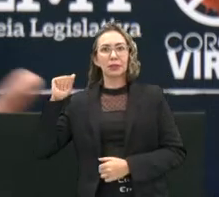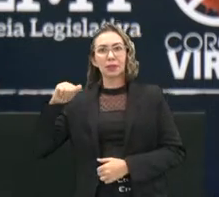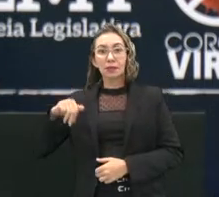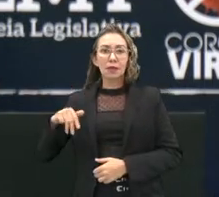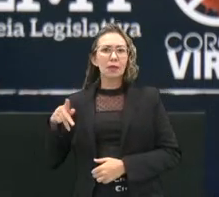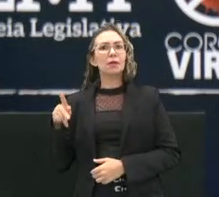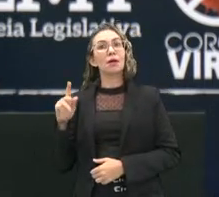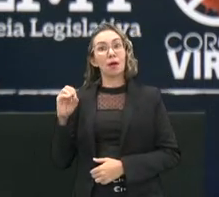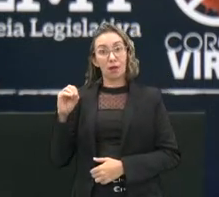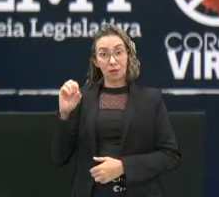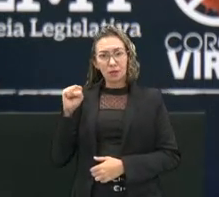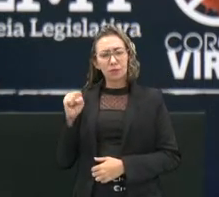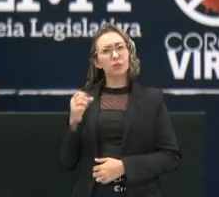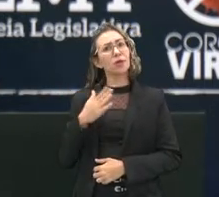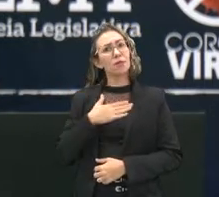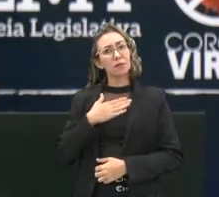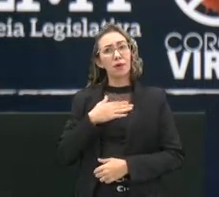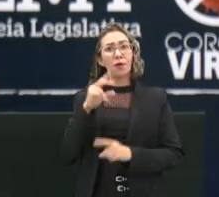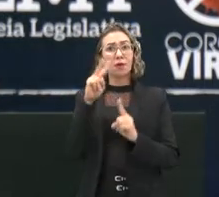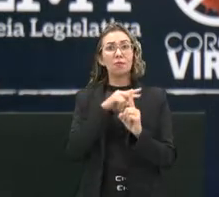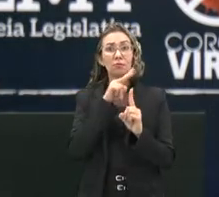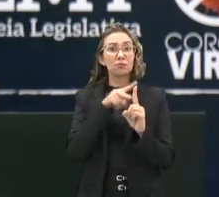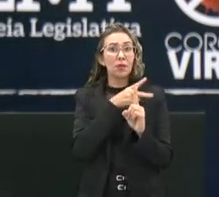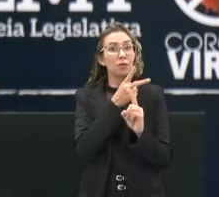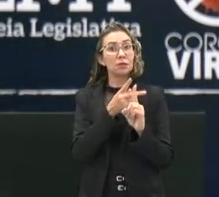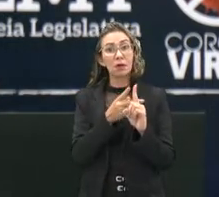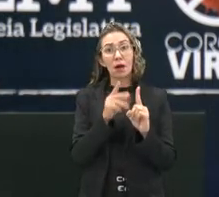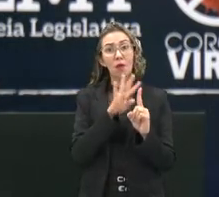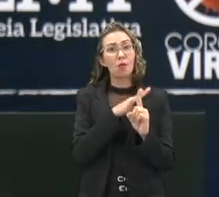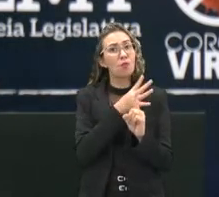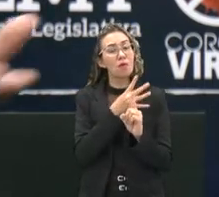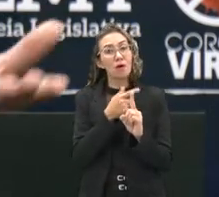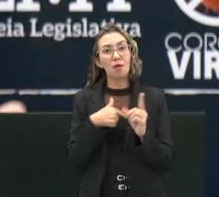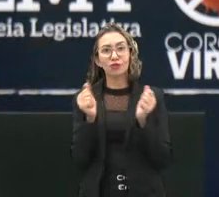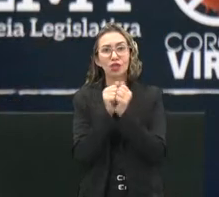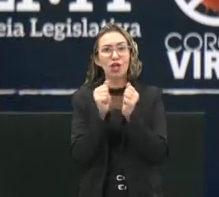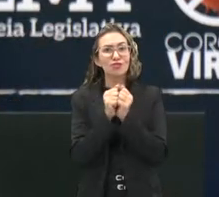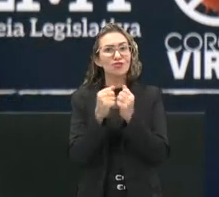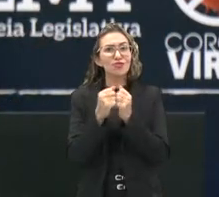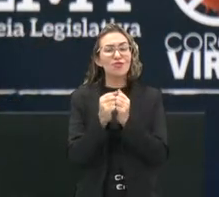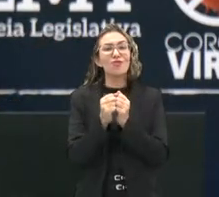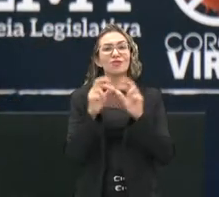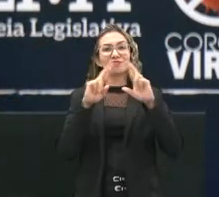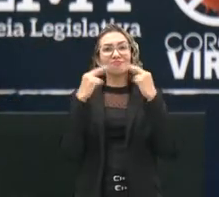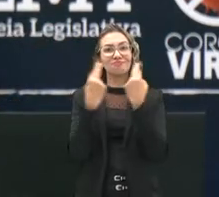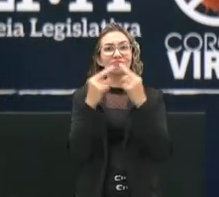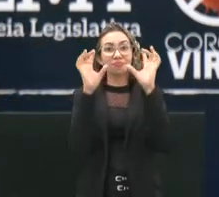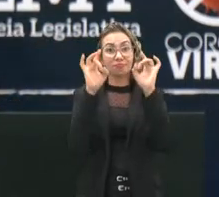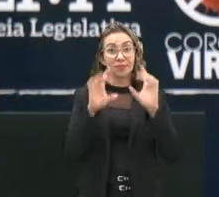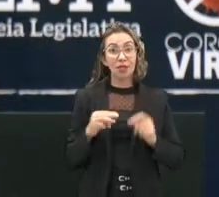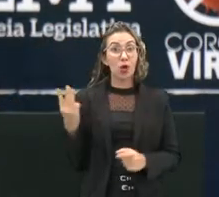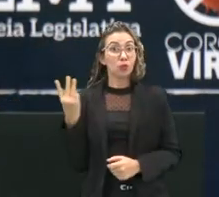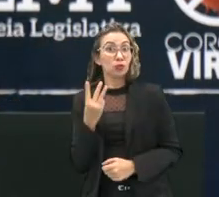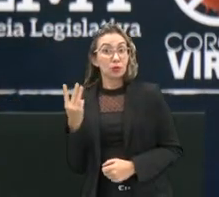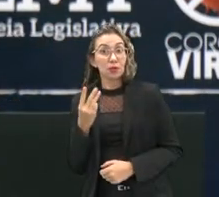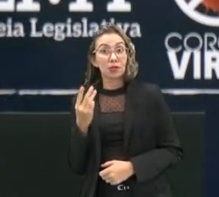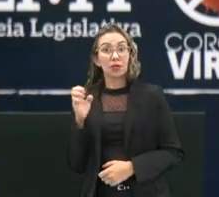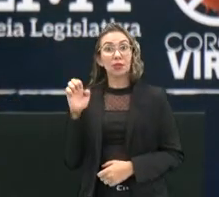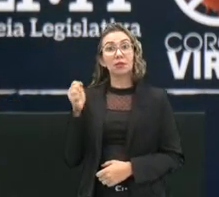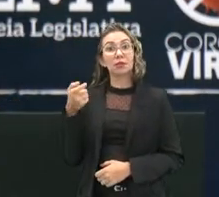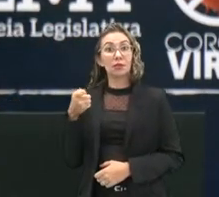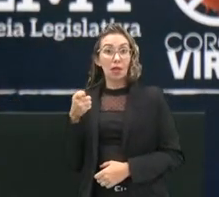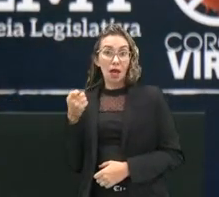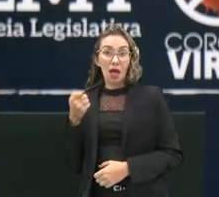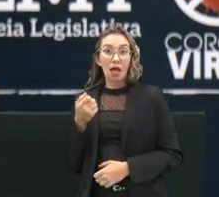uma honra poder aqui estar nessa sessão com 3 ex-governadores que tanto contribuíram para o Estado do